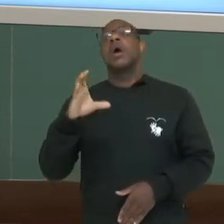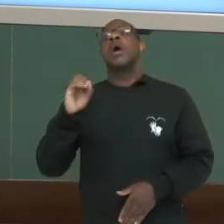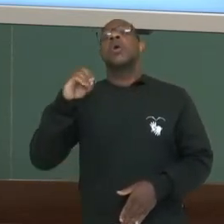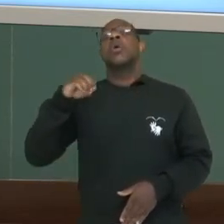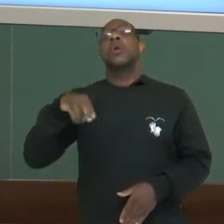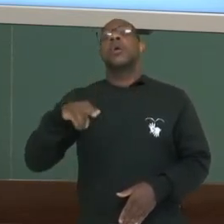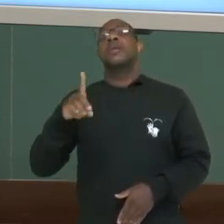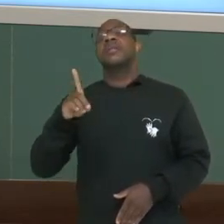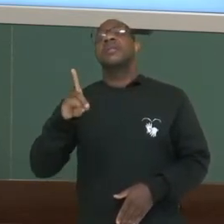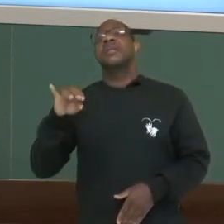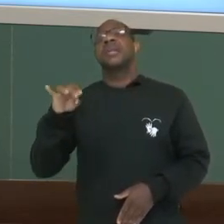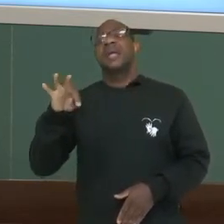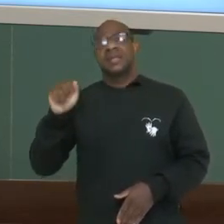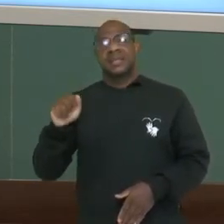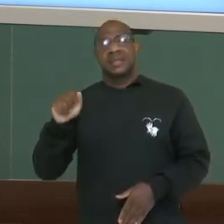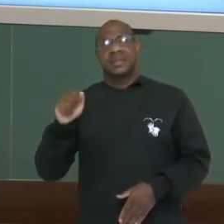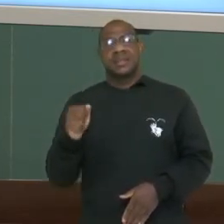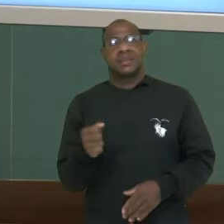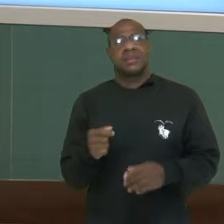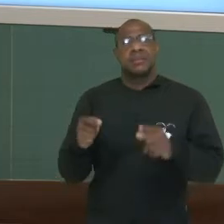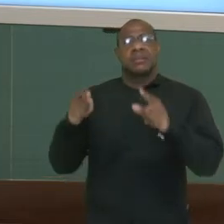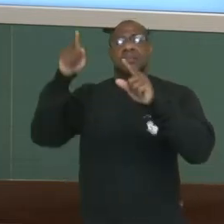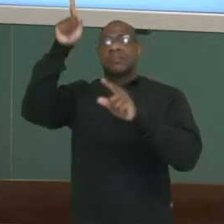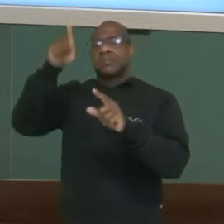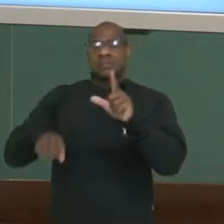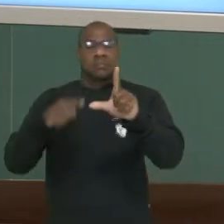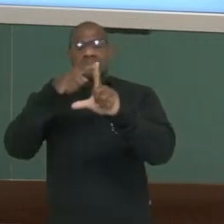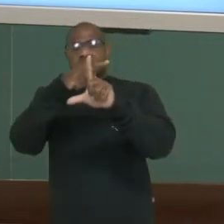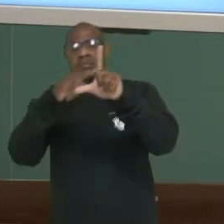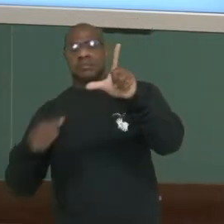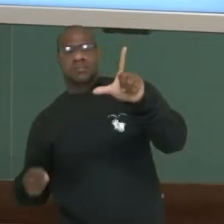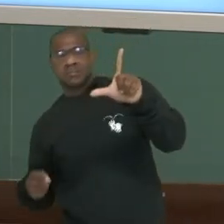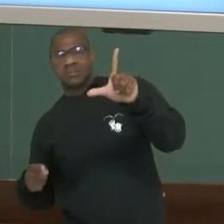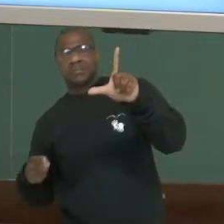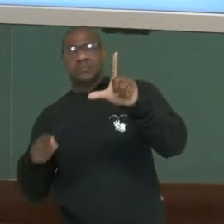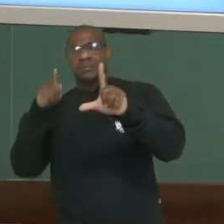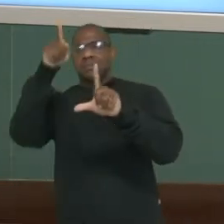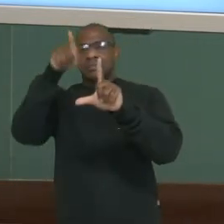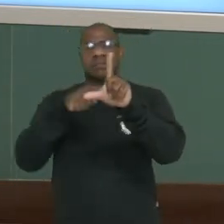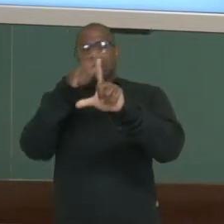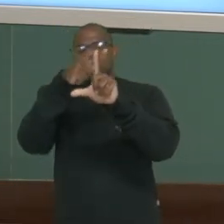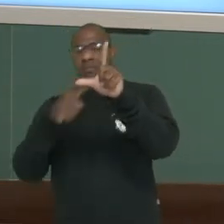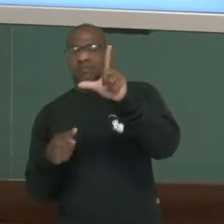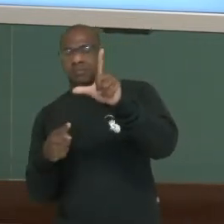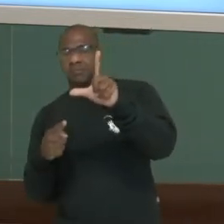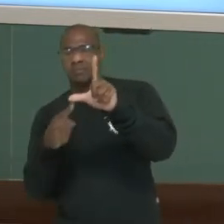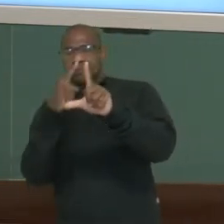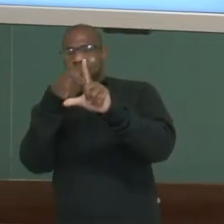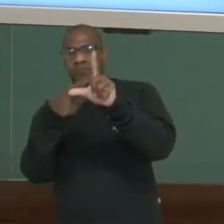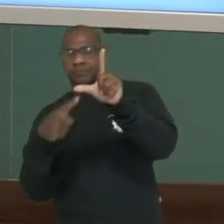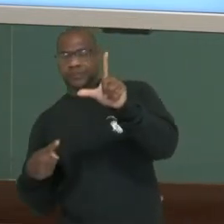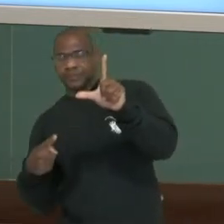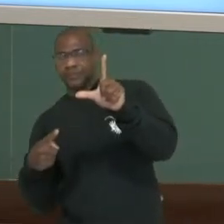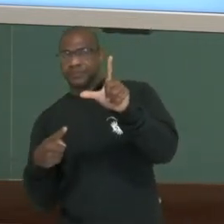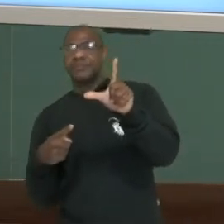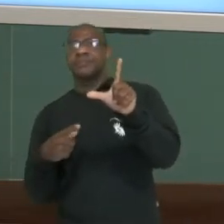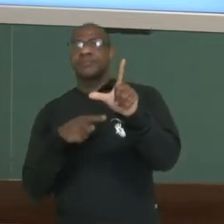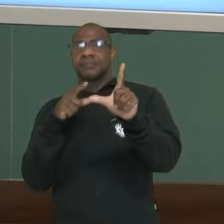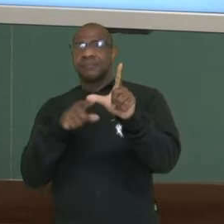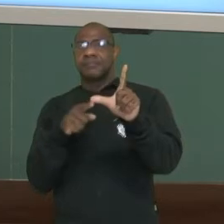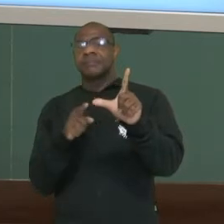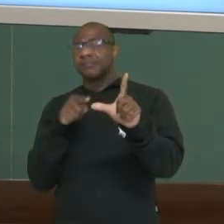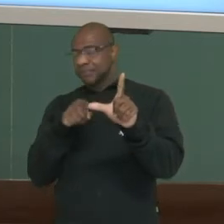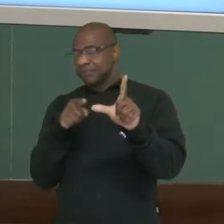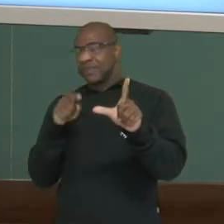coincidentes, ou seja, uma reta em cima da outra. Muitas vezes os alunos se atrapalham aqui imaginando que essas que